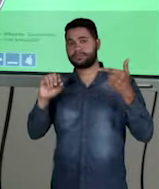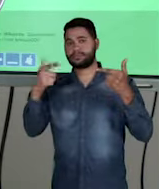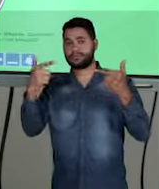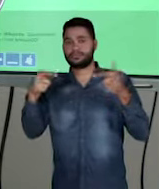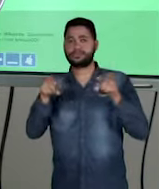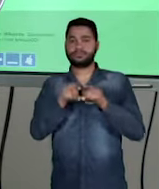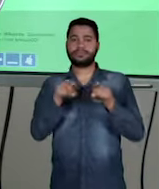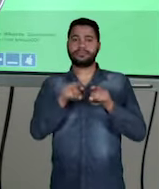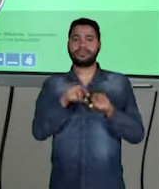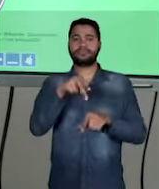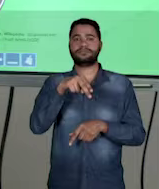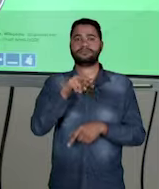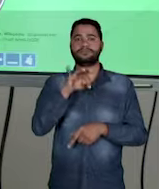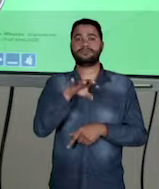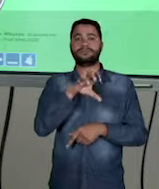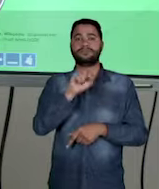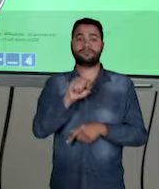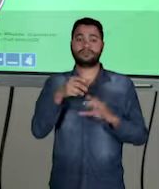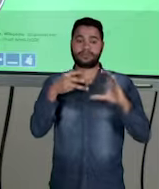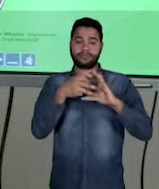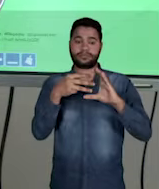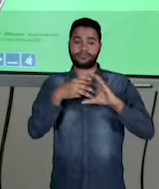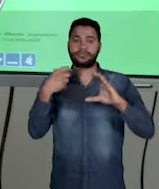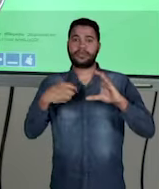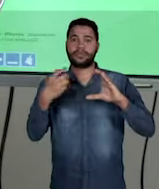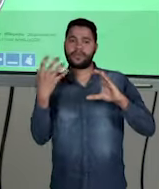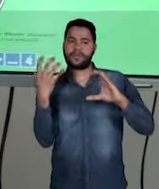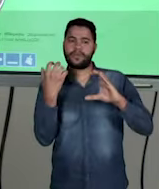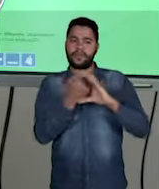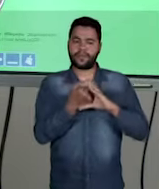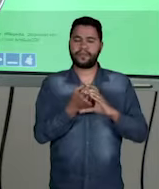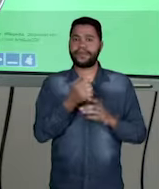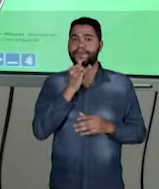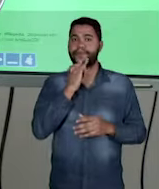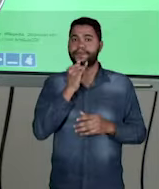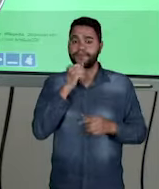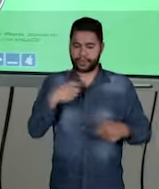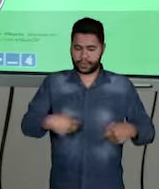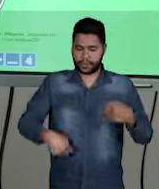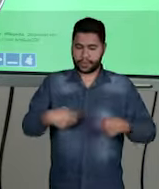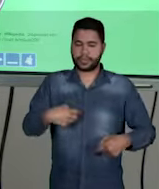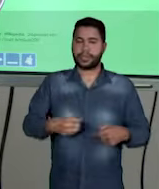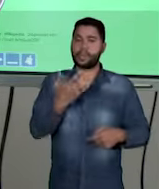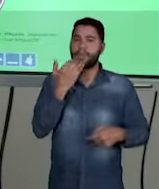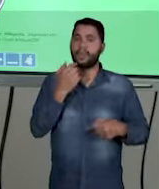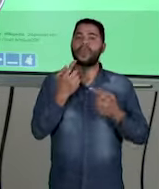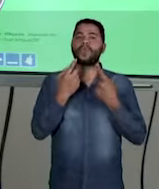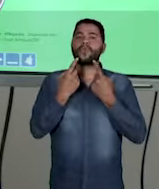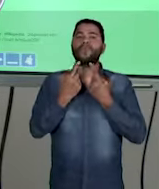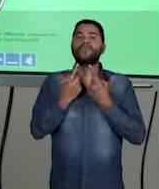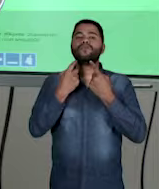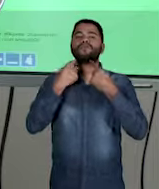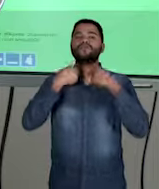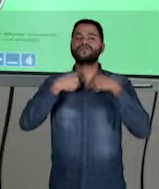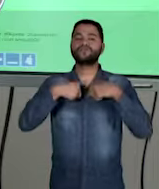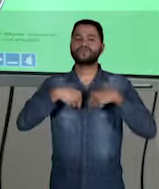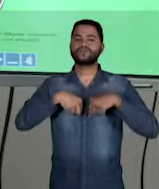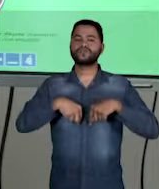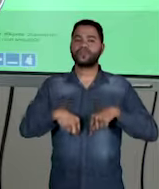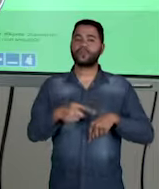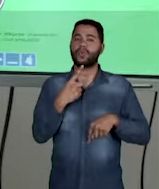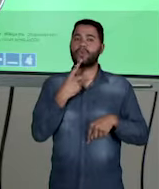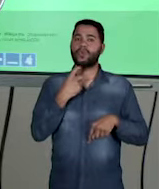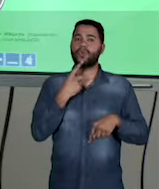nutrientes que as células precisam. Então, lá no sistema digestório, ele passa, o sangue passa,